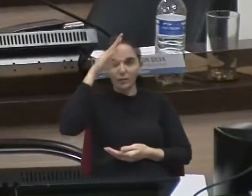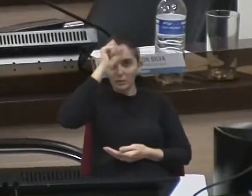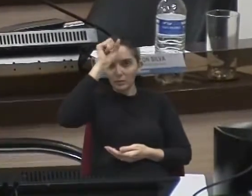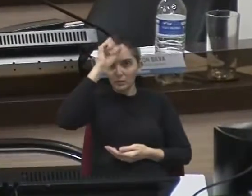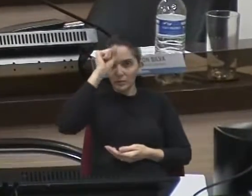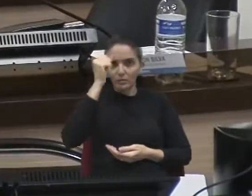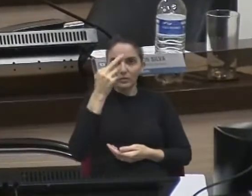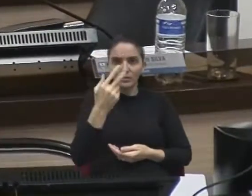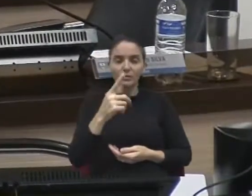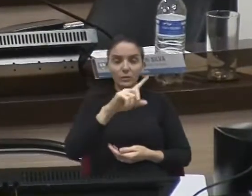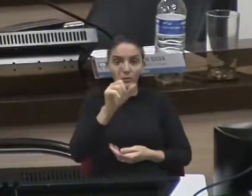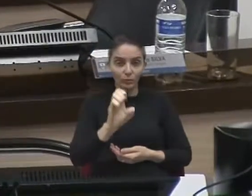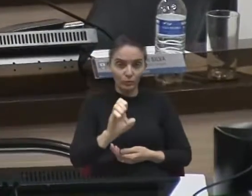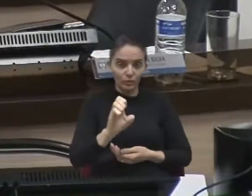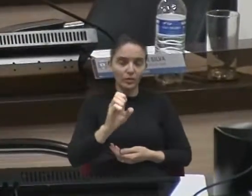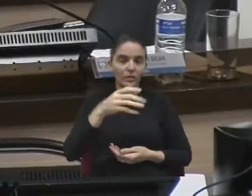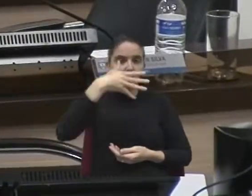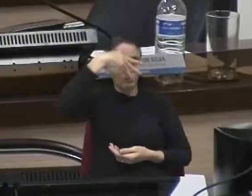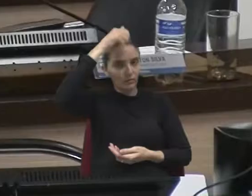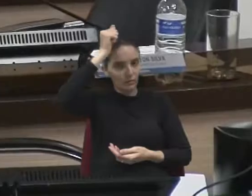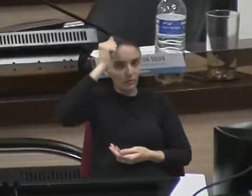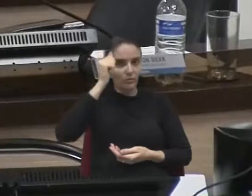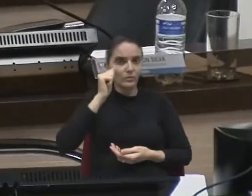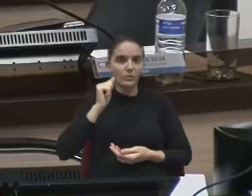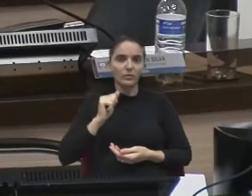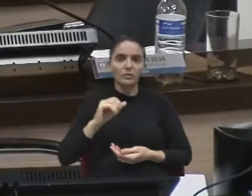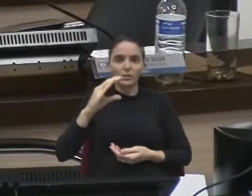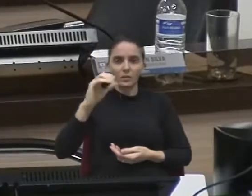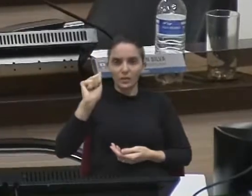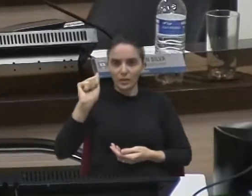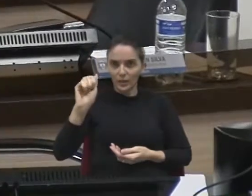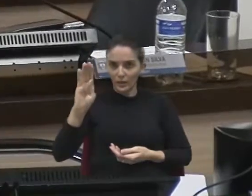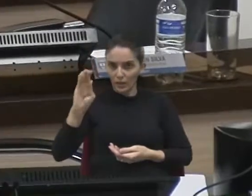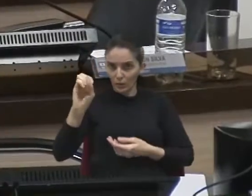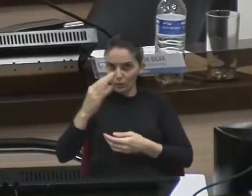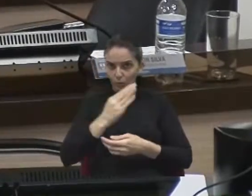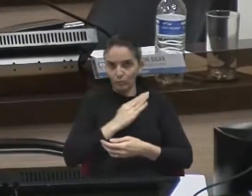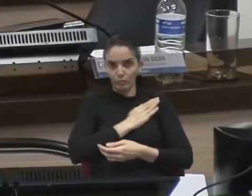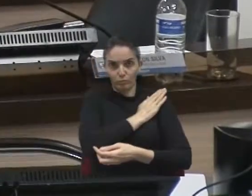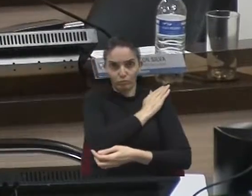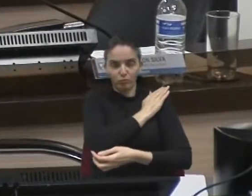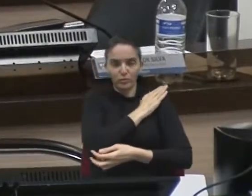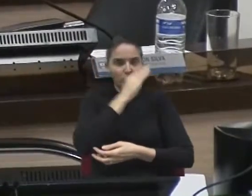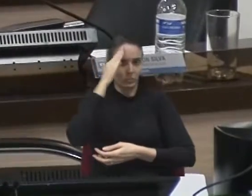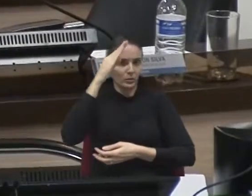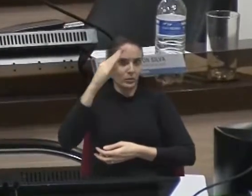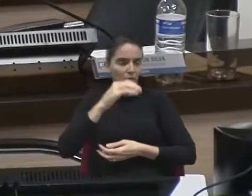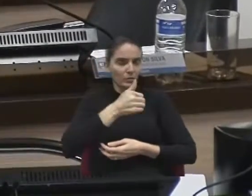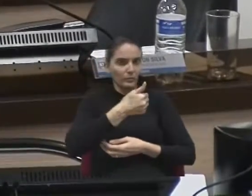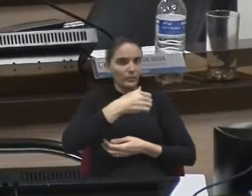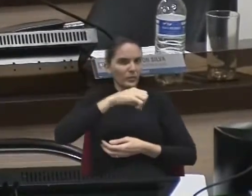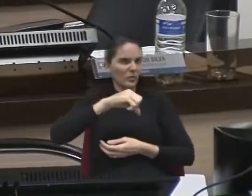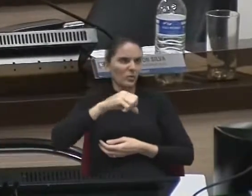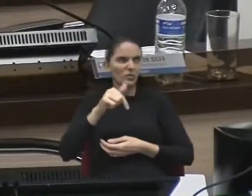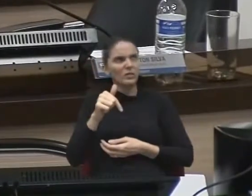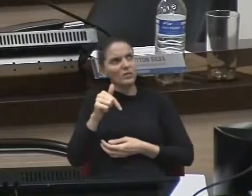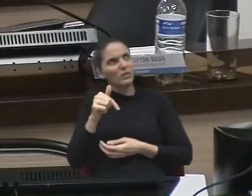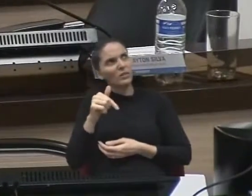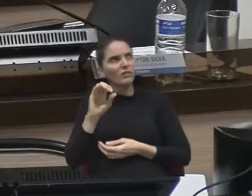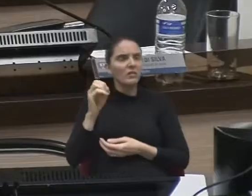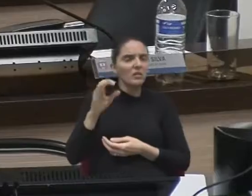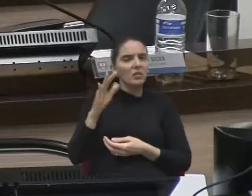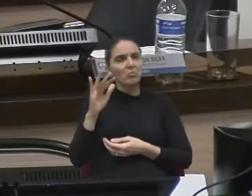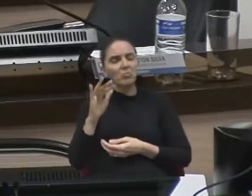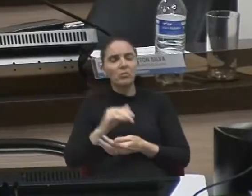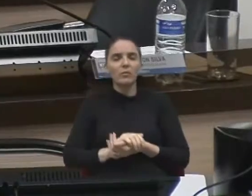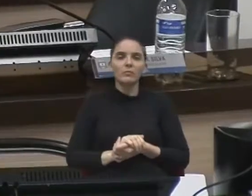também, eu aqui, né, fui cabo, o Zé da Mix também acho que foi cabo, né? Não, e lá 1970 e um pouquinho, né, Zé? Mas nós